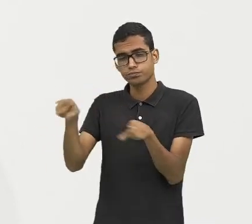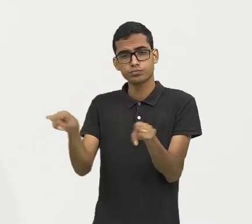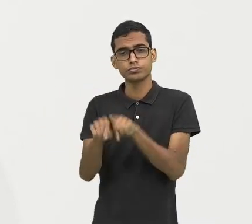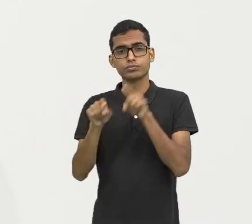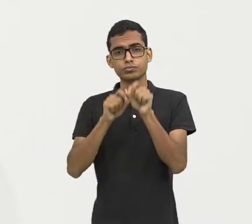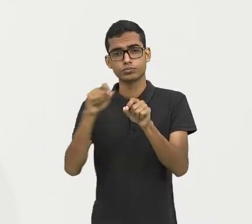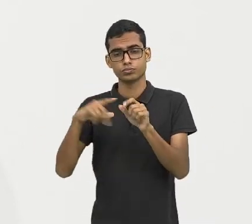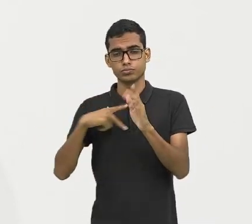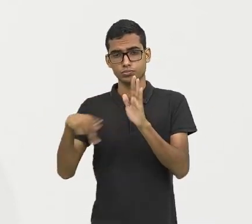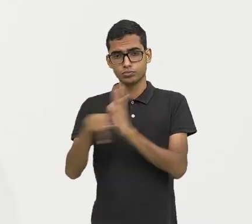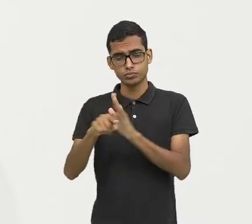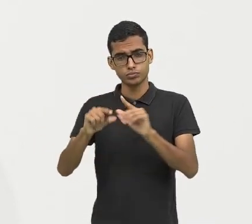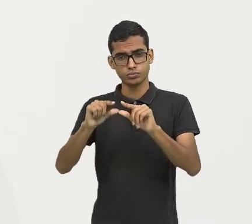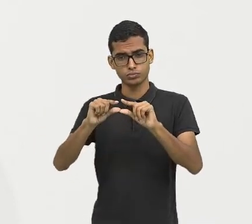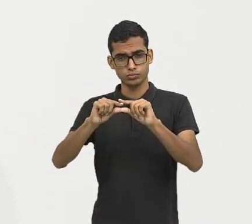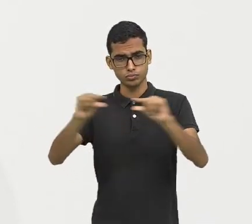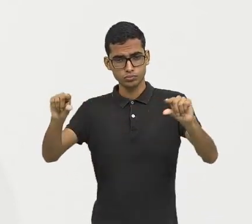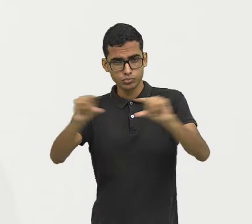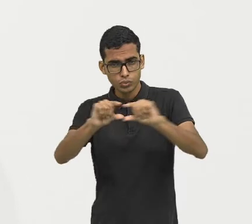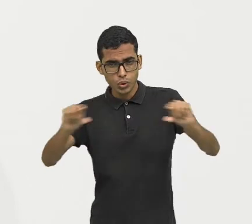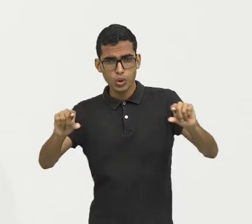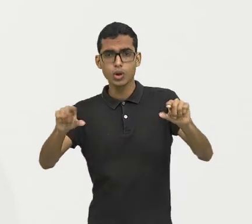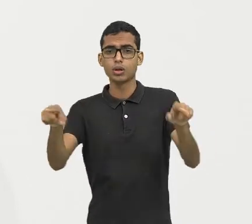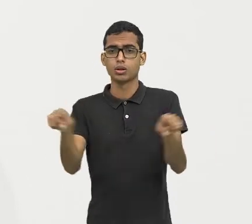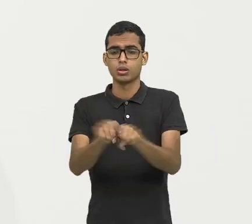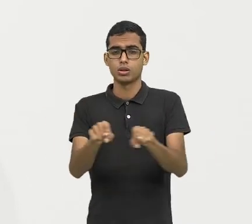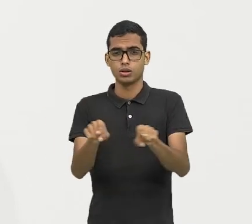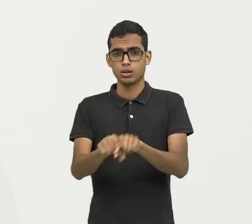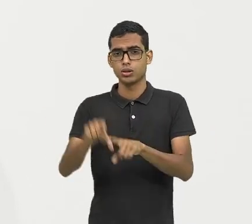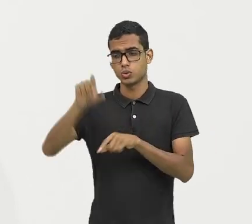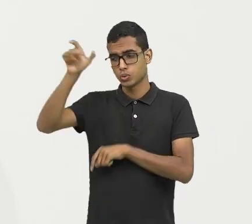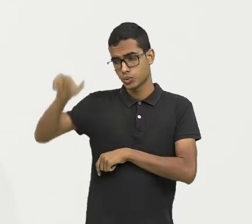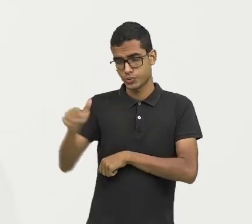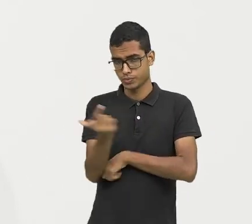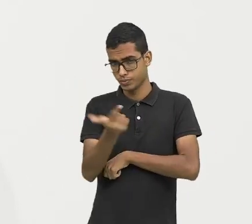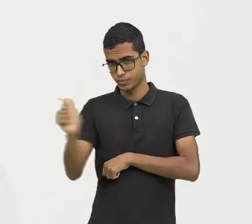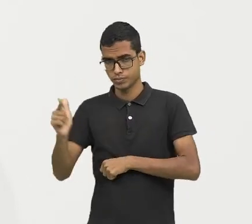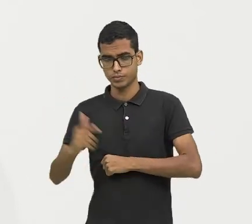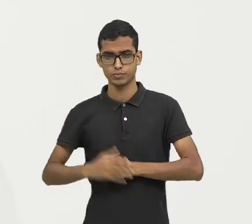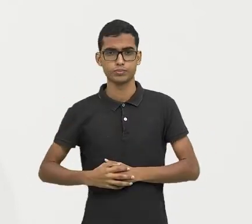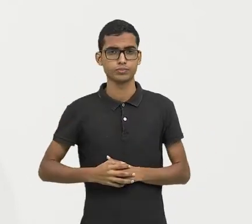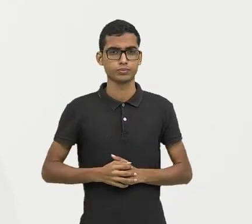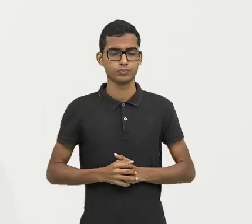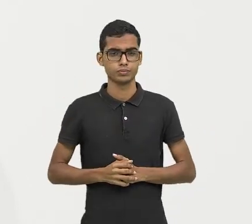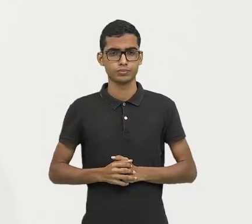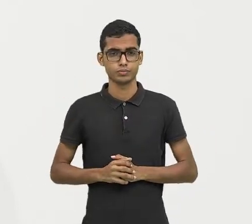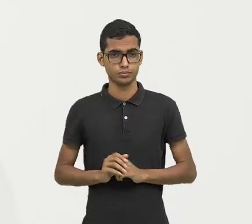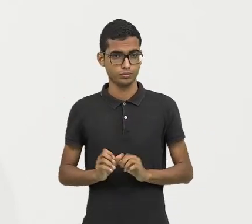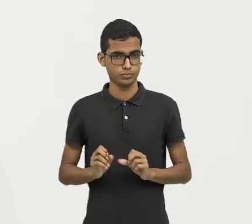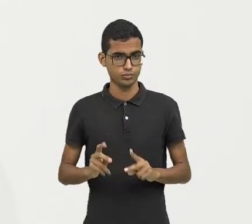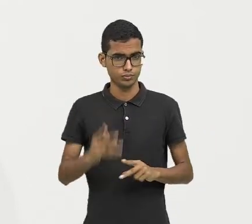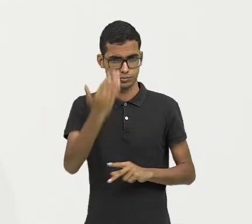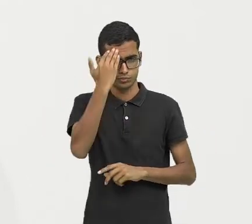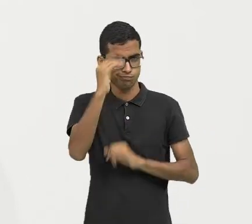esta oração é uma oração também sem sujeito, ok?